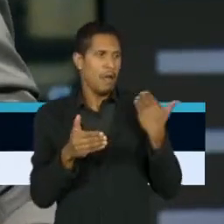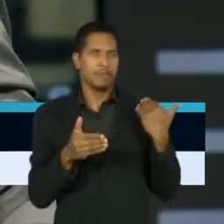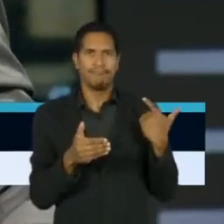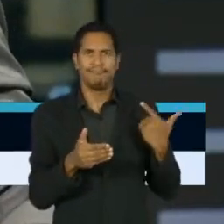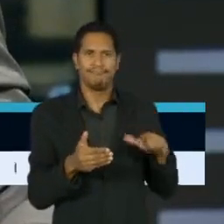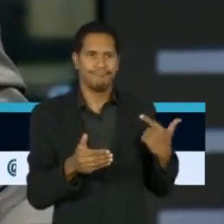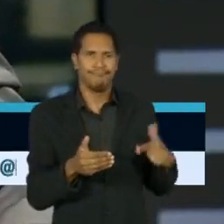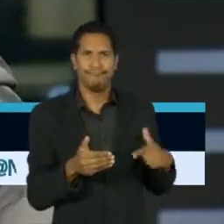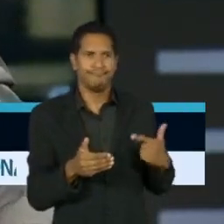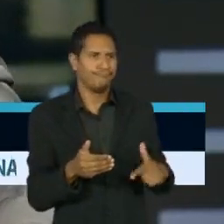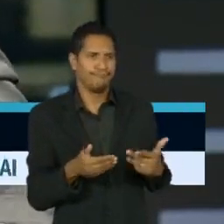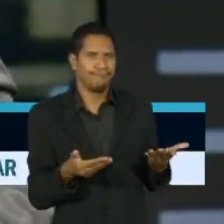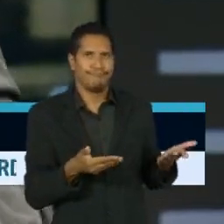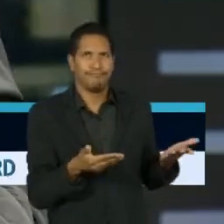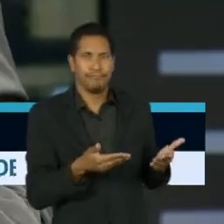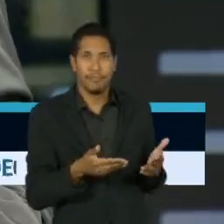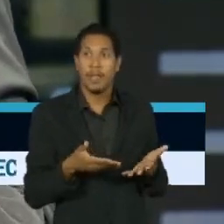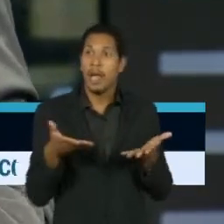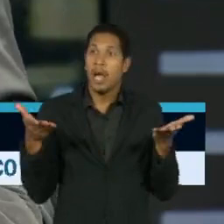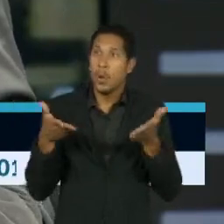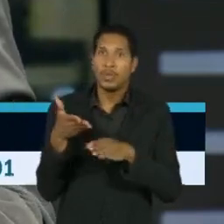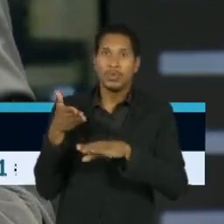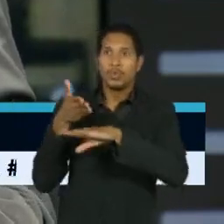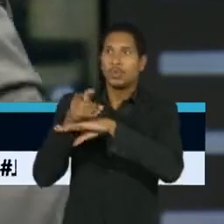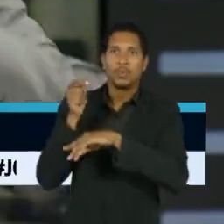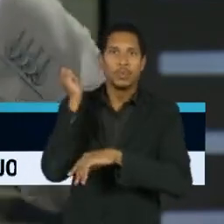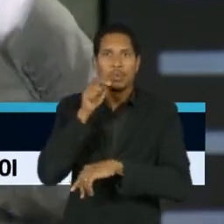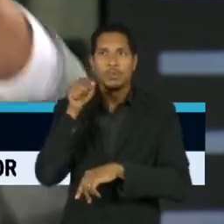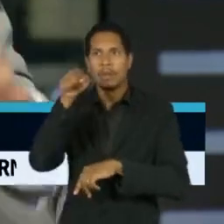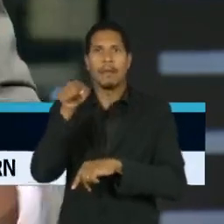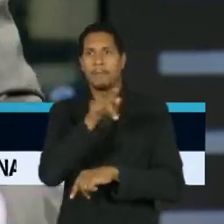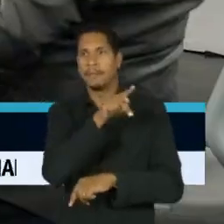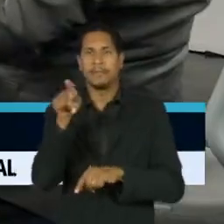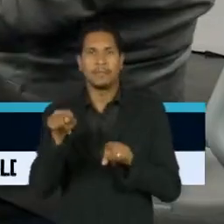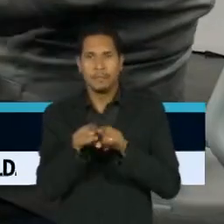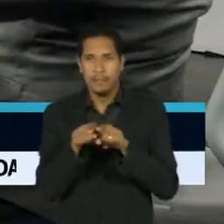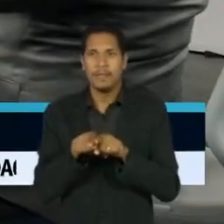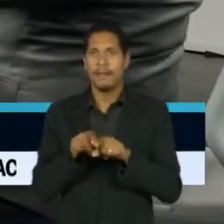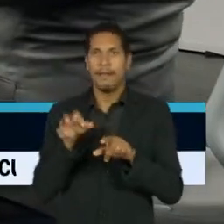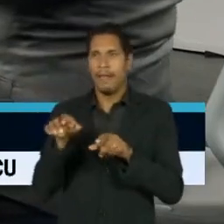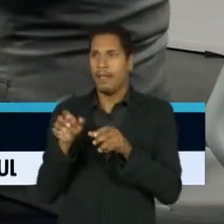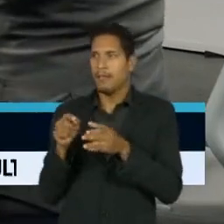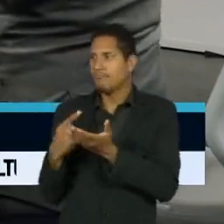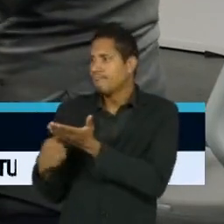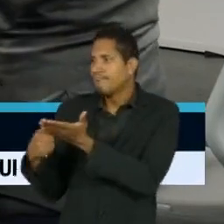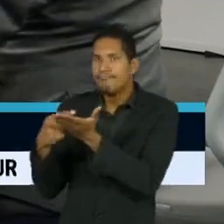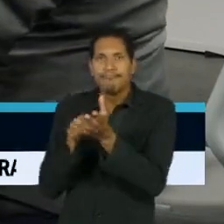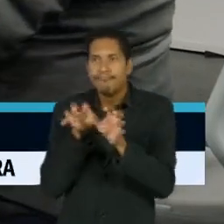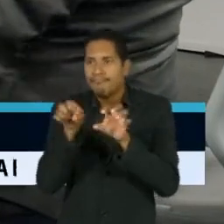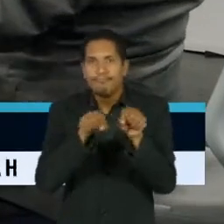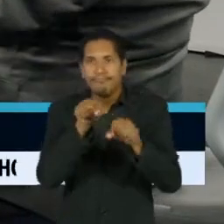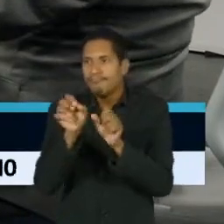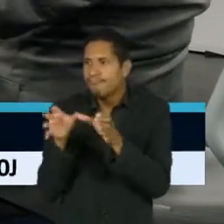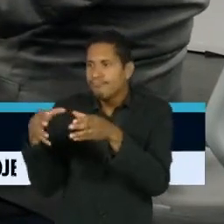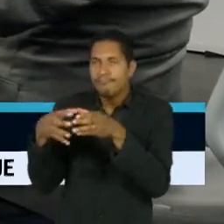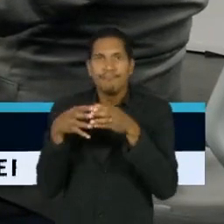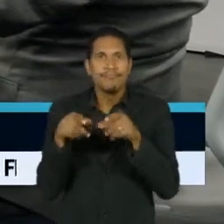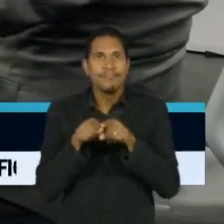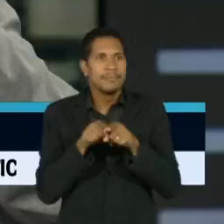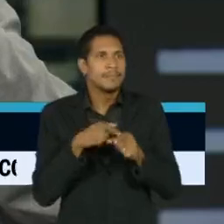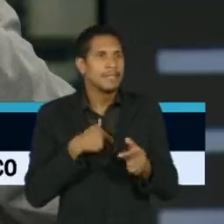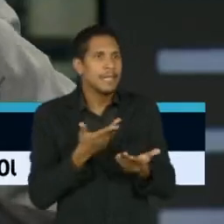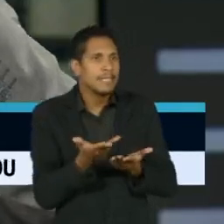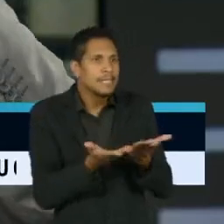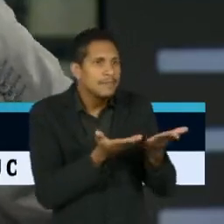formar sua rede na ele quer a da serviço a angariar simpatias